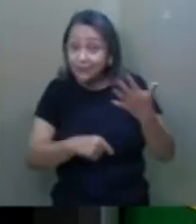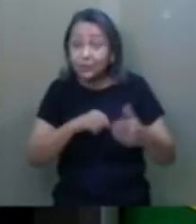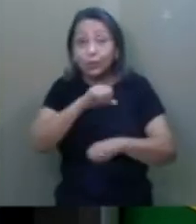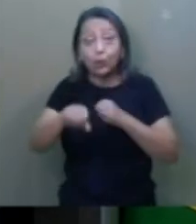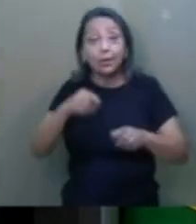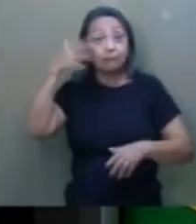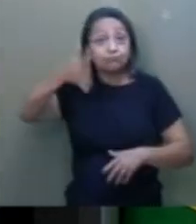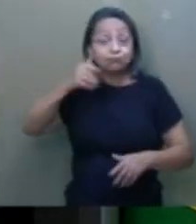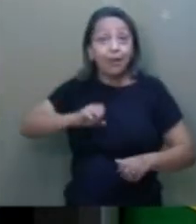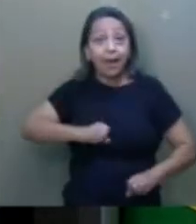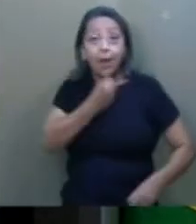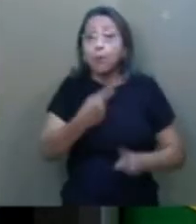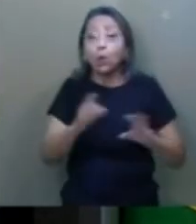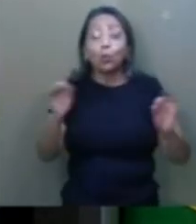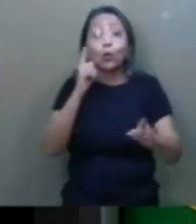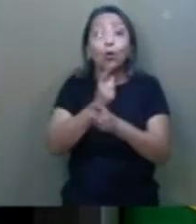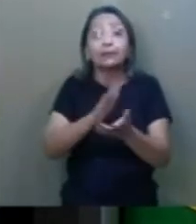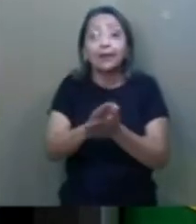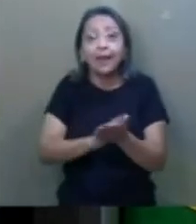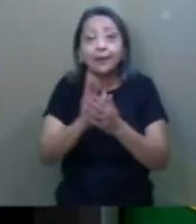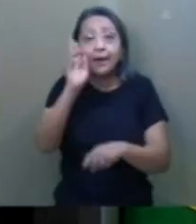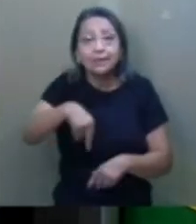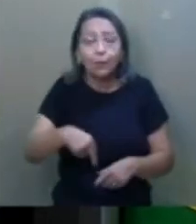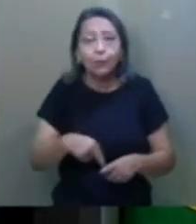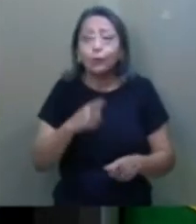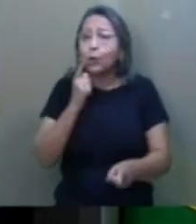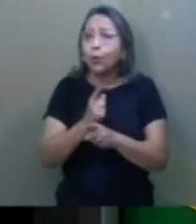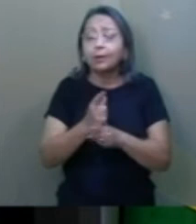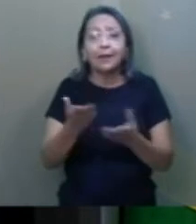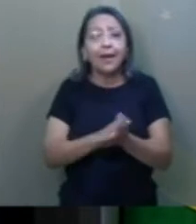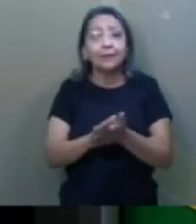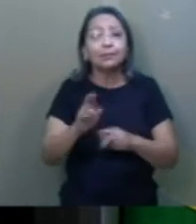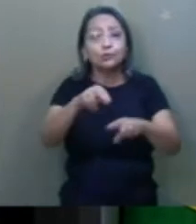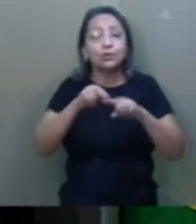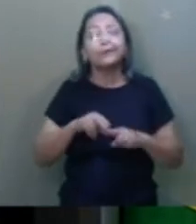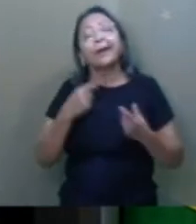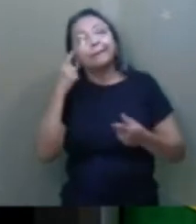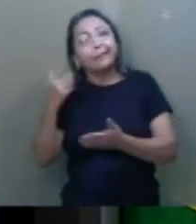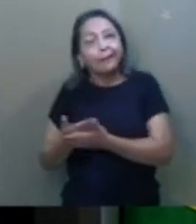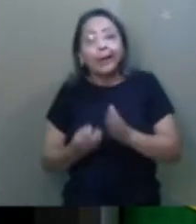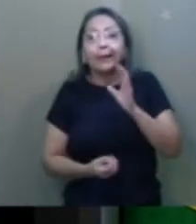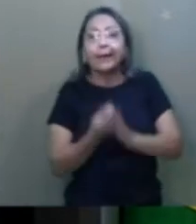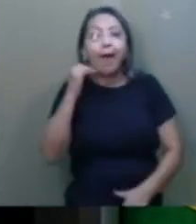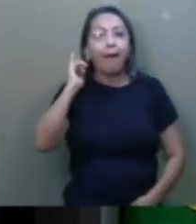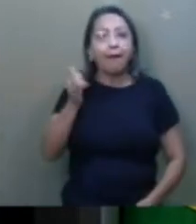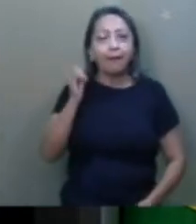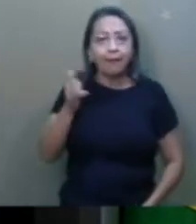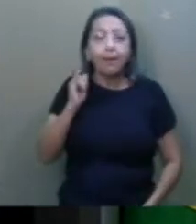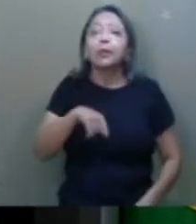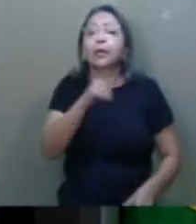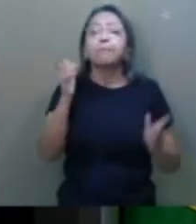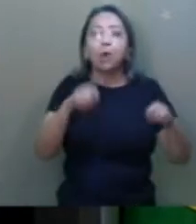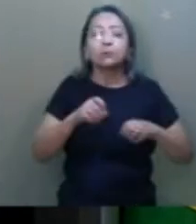raivosos, porque não se encontra razão, não se encontra argumentos, tem que se criar uma narrativa para que se